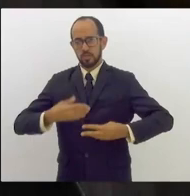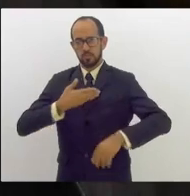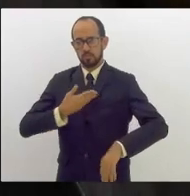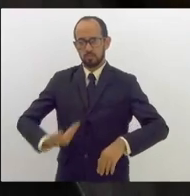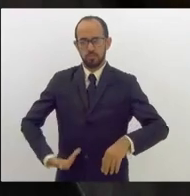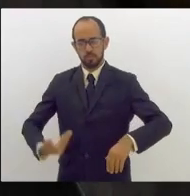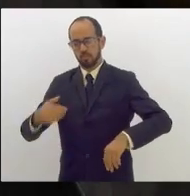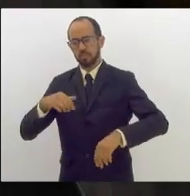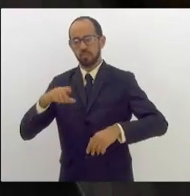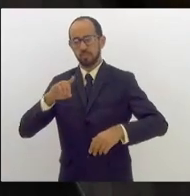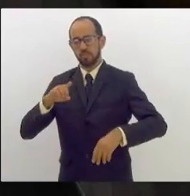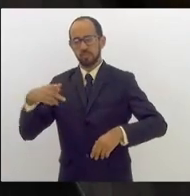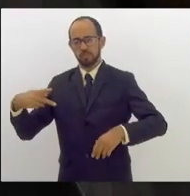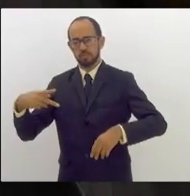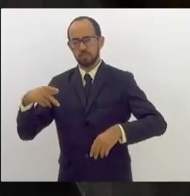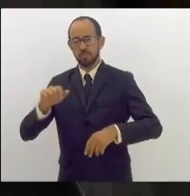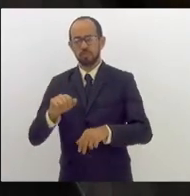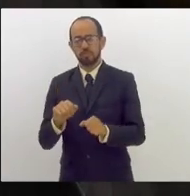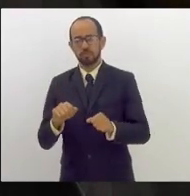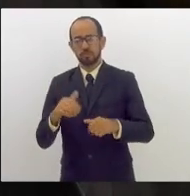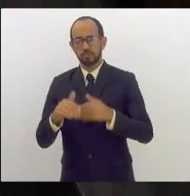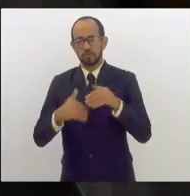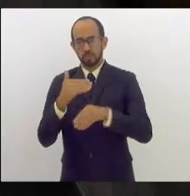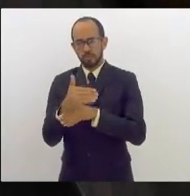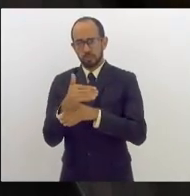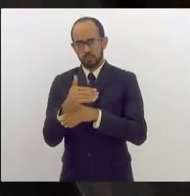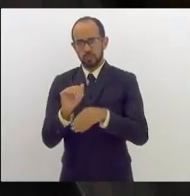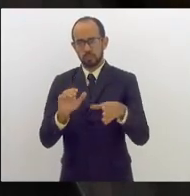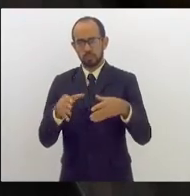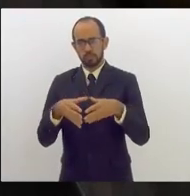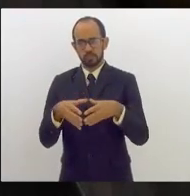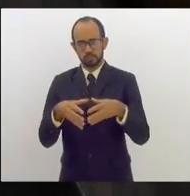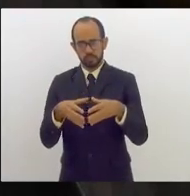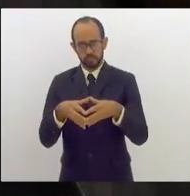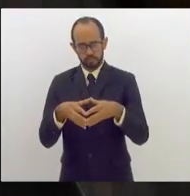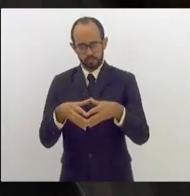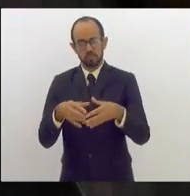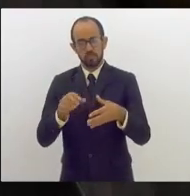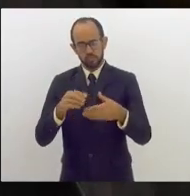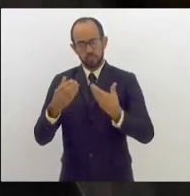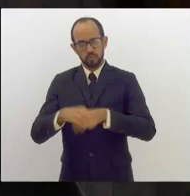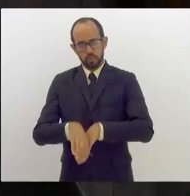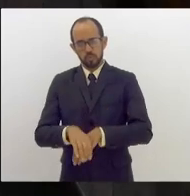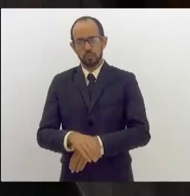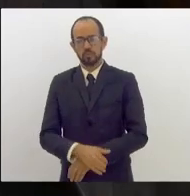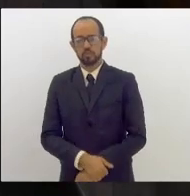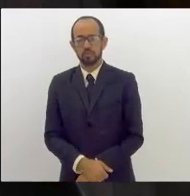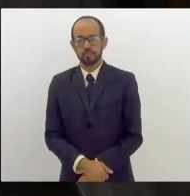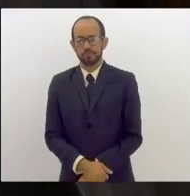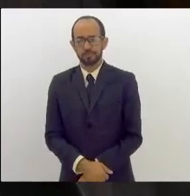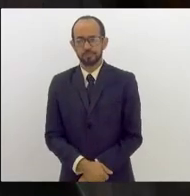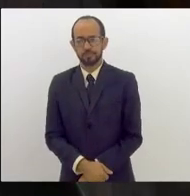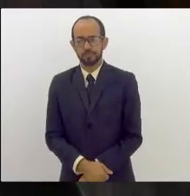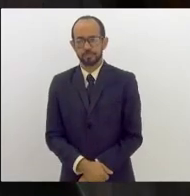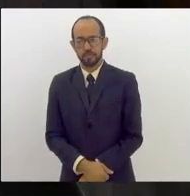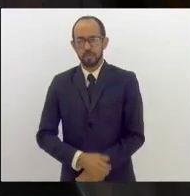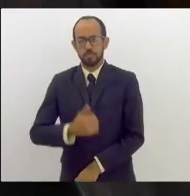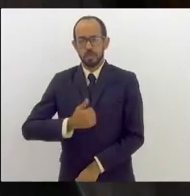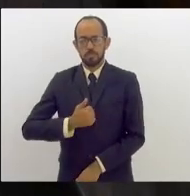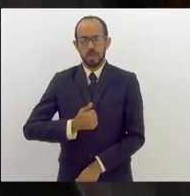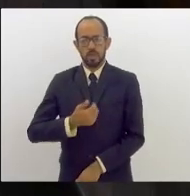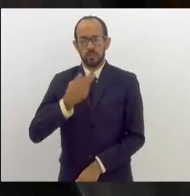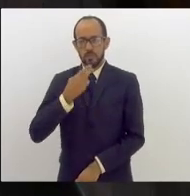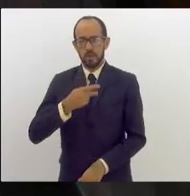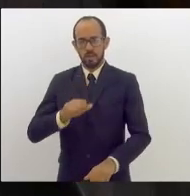a defensoria pública e sobretudo com as comissões dos referidos com cursos em primeiro lugar eu destaquei naquela